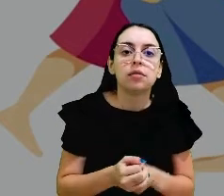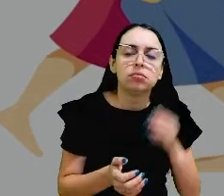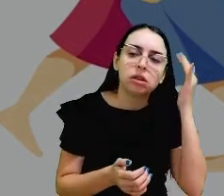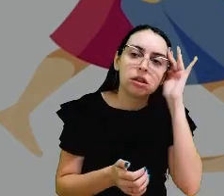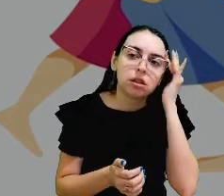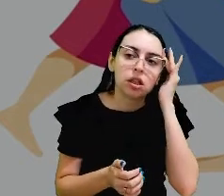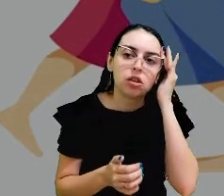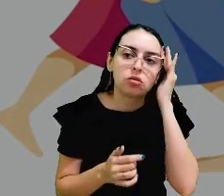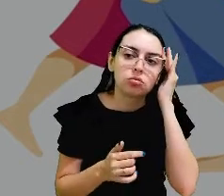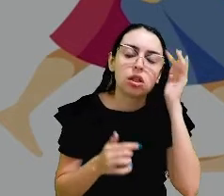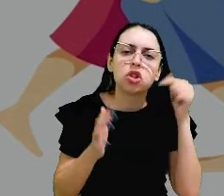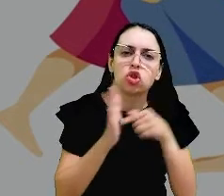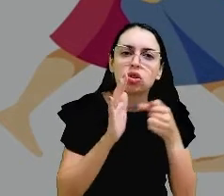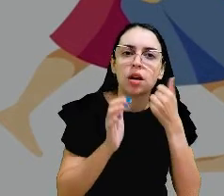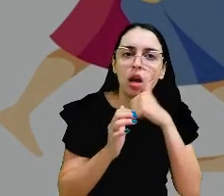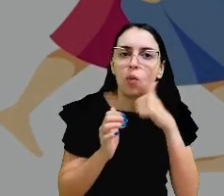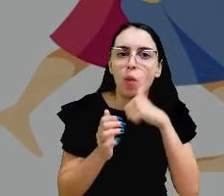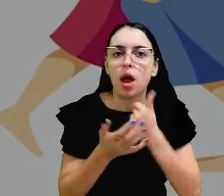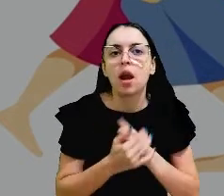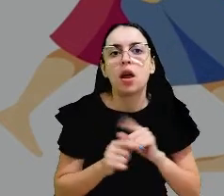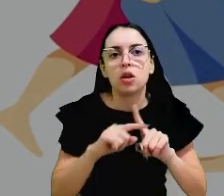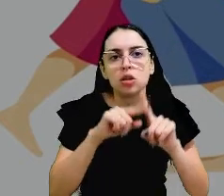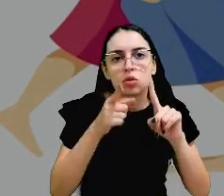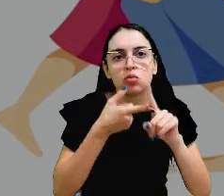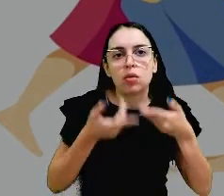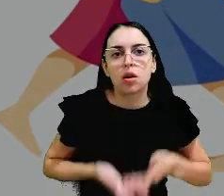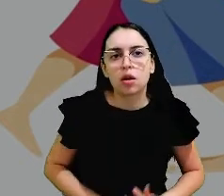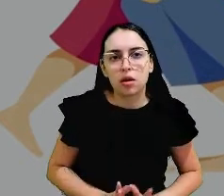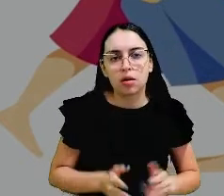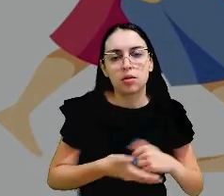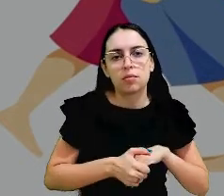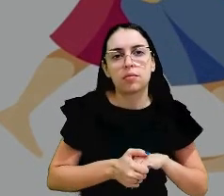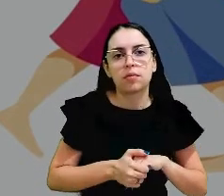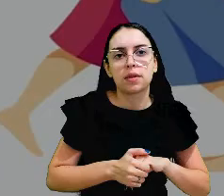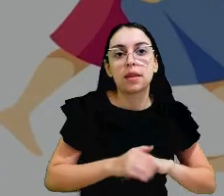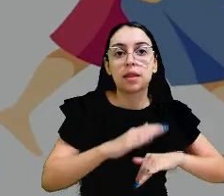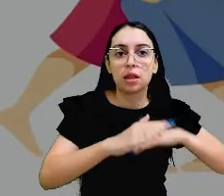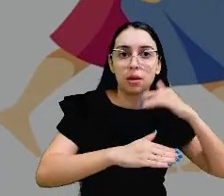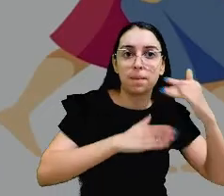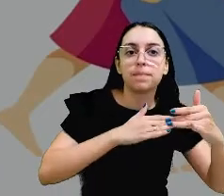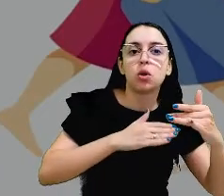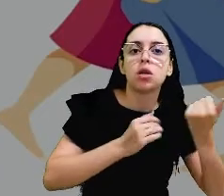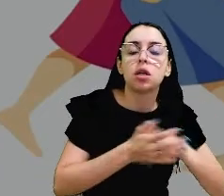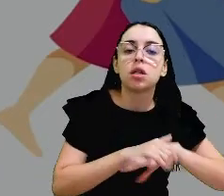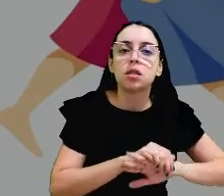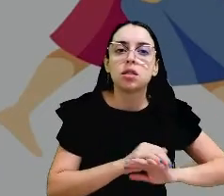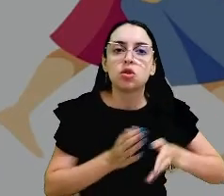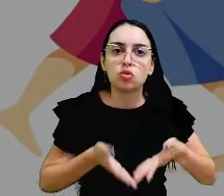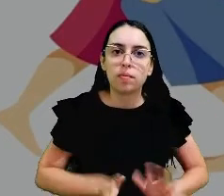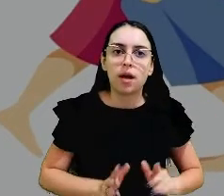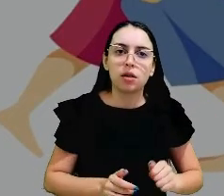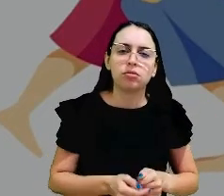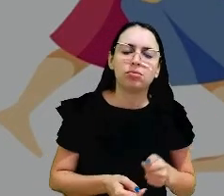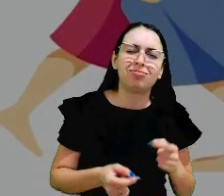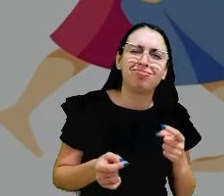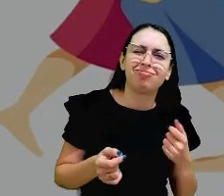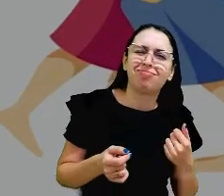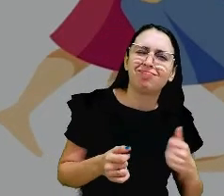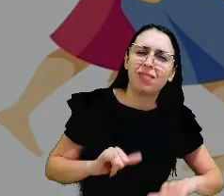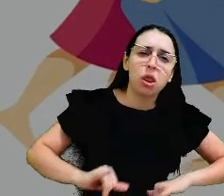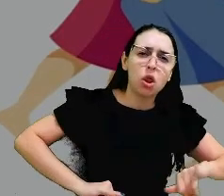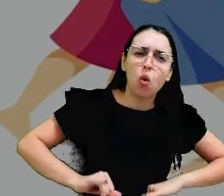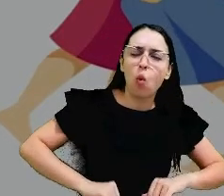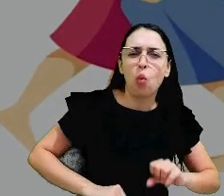omissão direcionada à mulher durante o parto, o pré-parto, o puerpério, que cause dor, dano